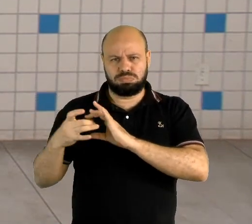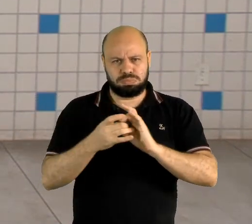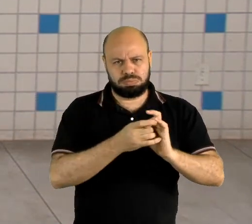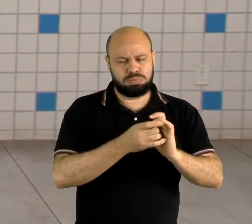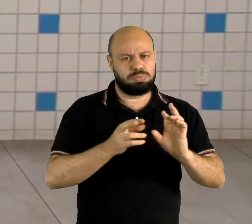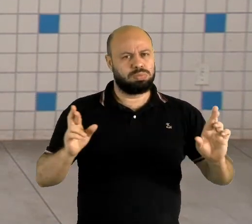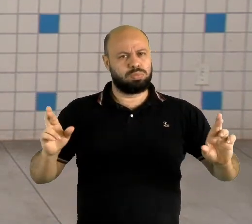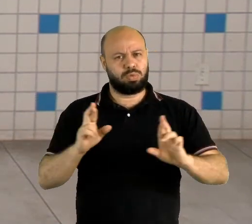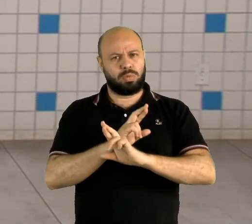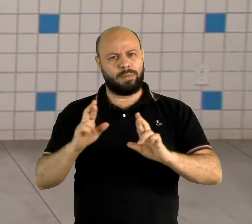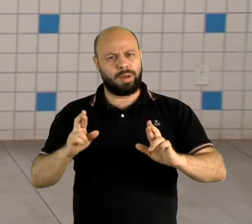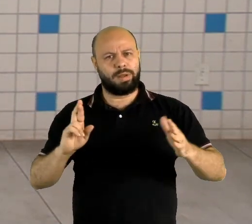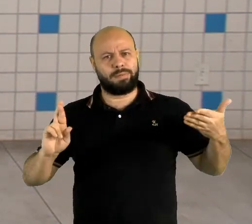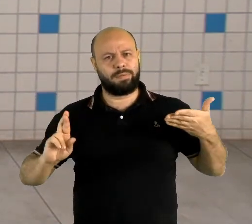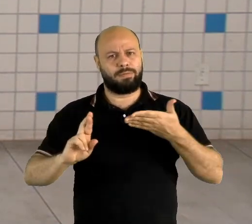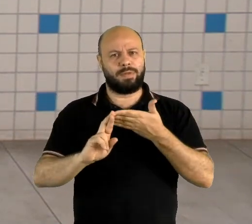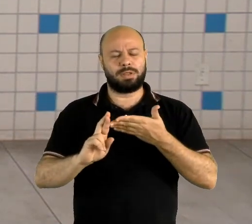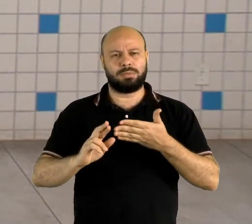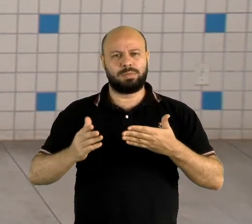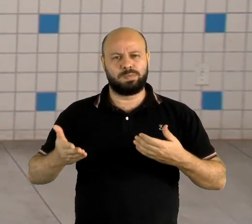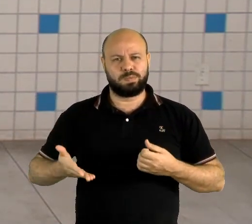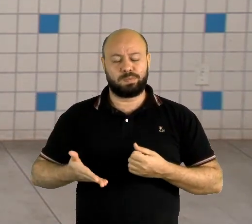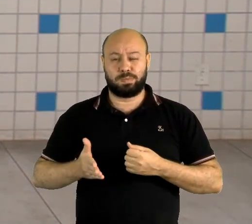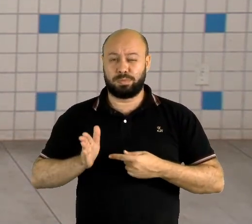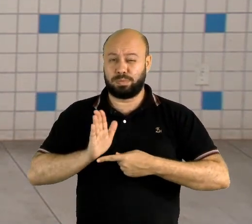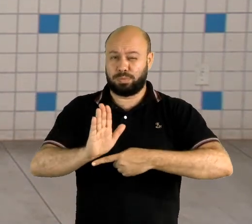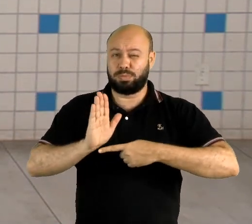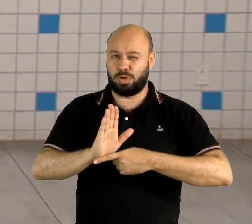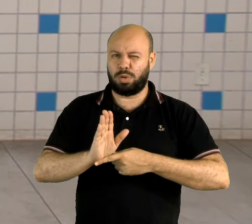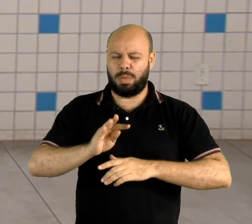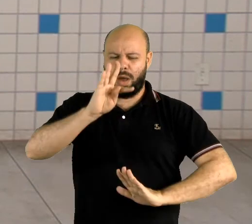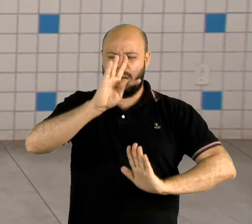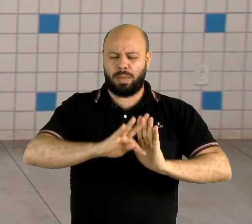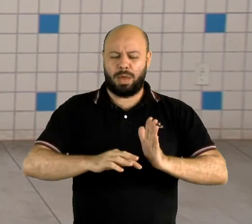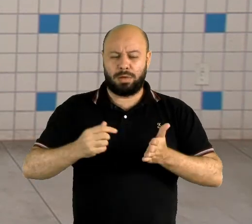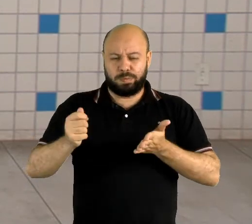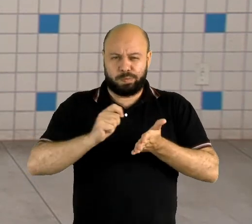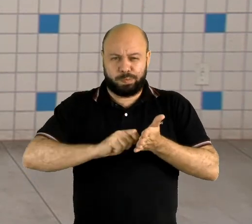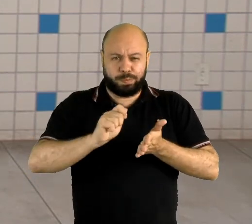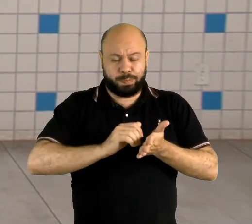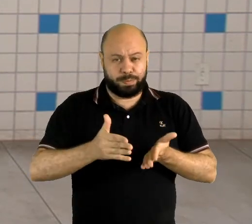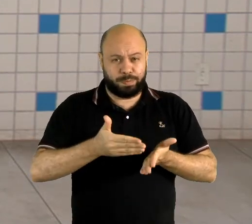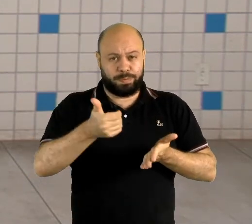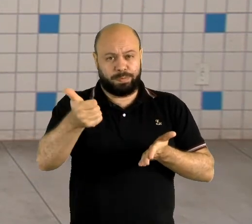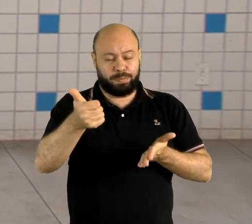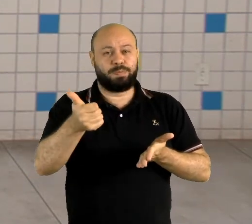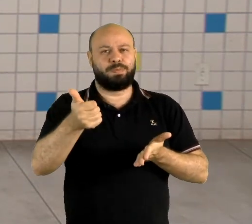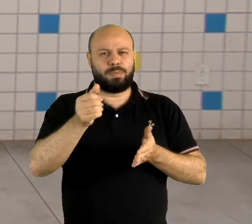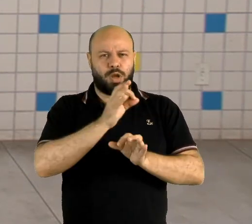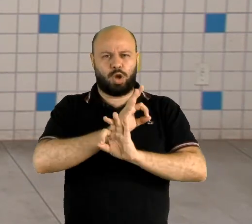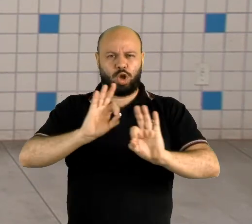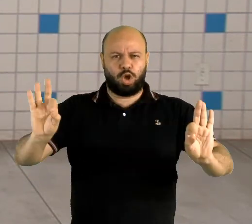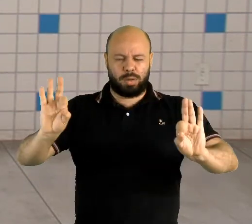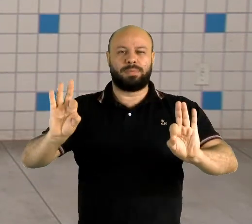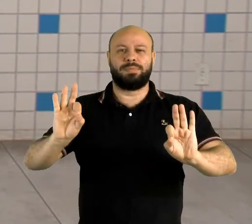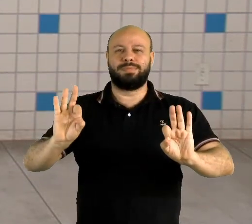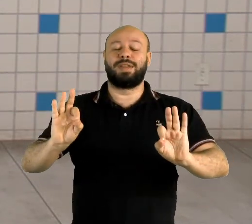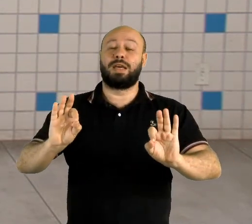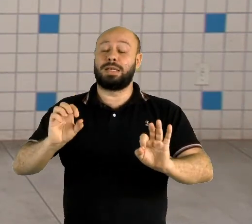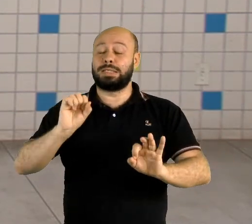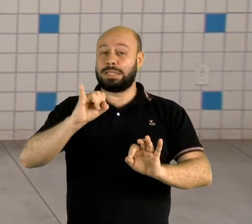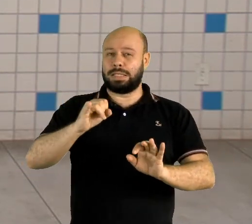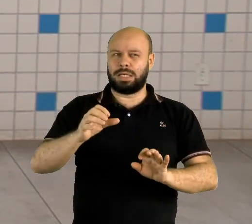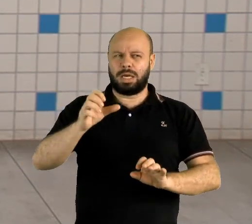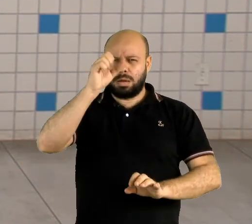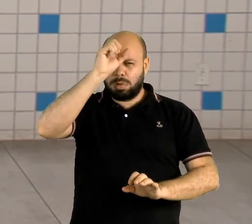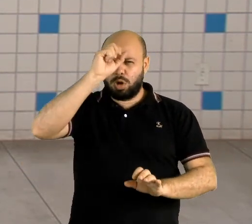muito importante, irá ajudar vocês a produzir ótimos textos. Vocês irão produzir textos excelentes aprendendo a